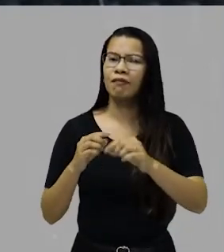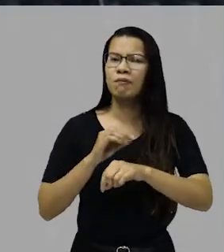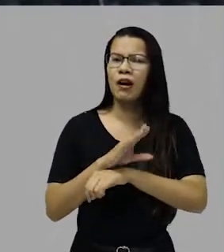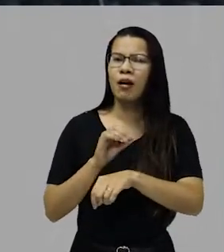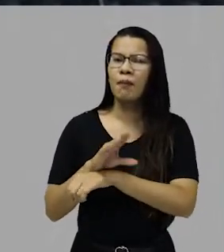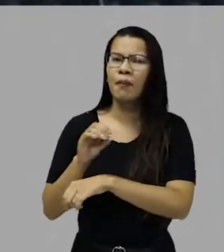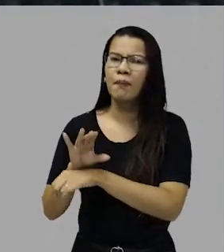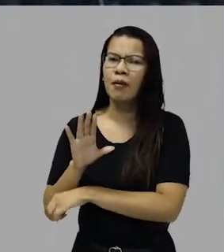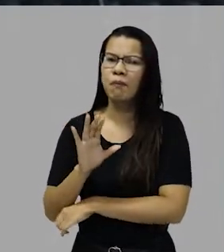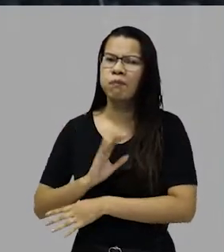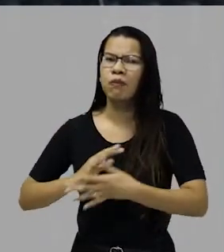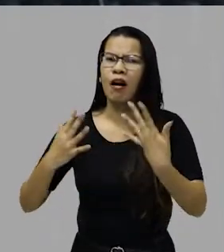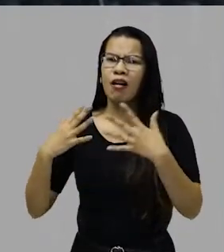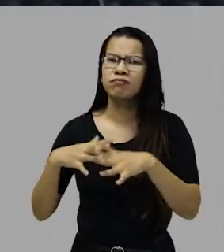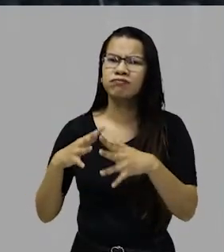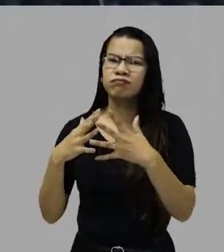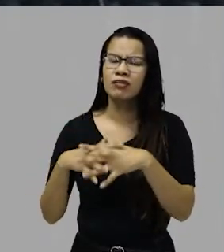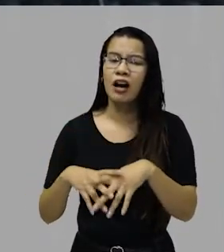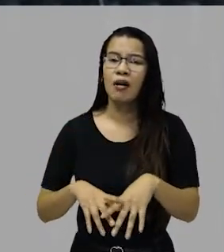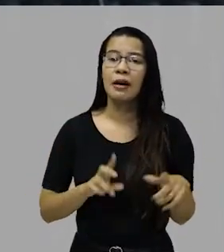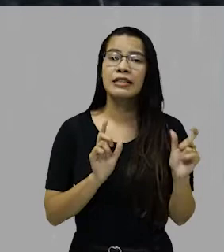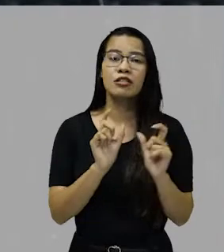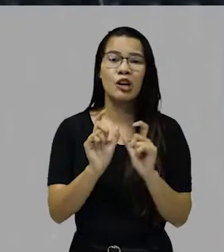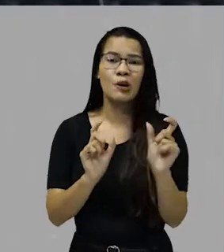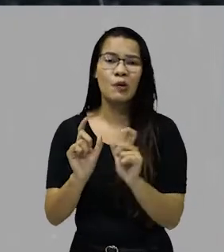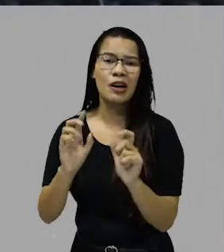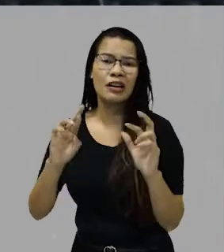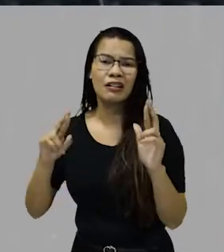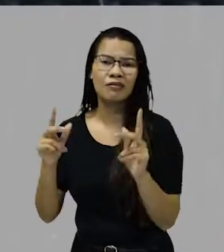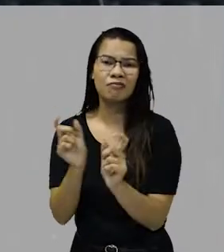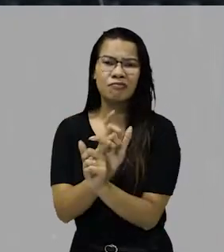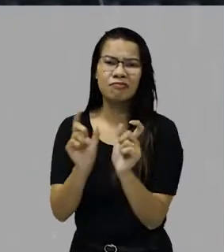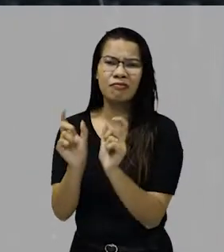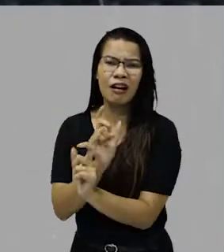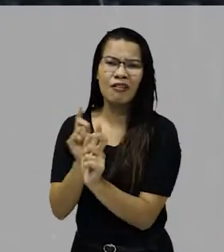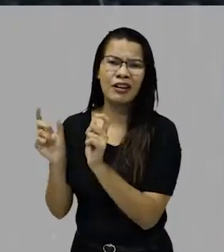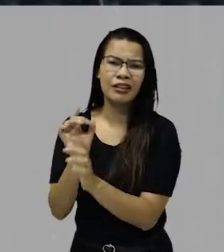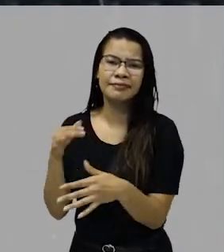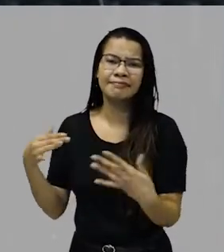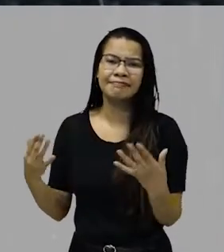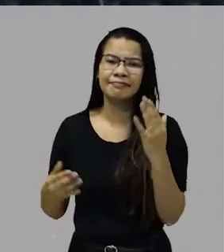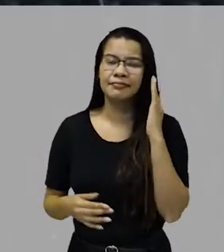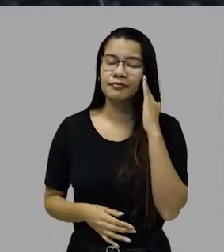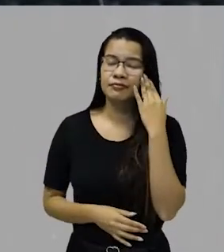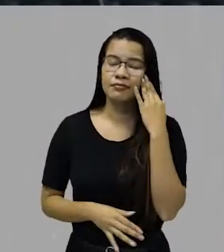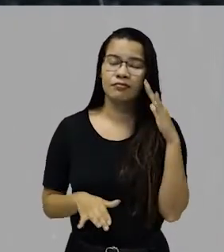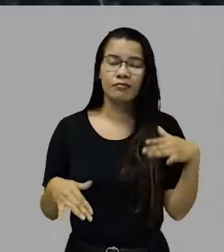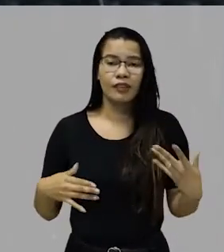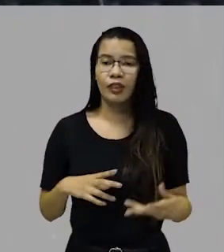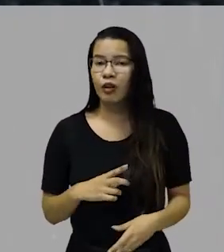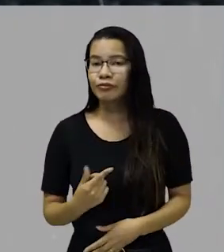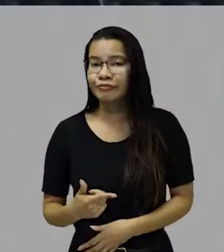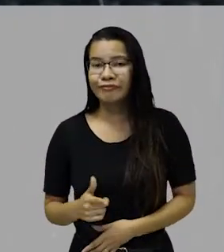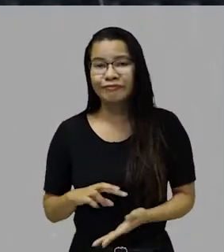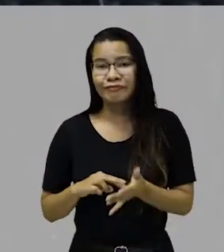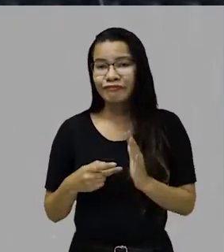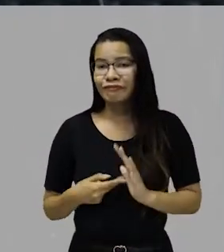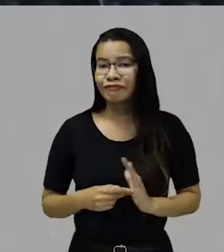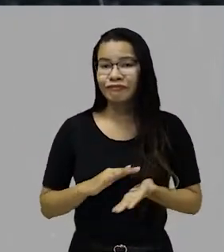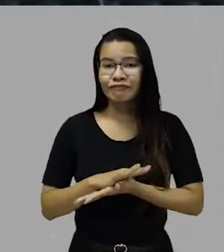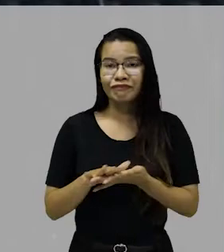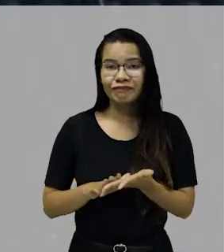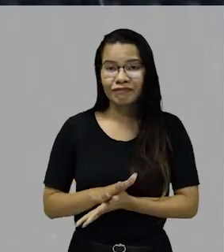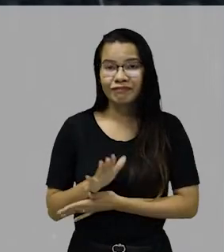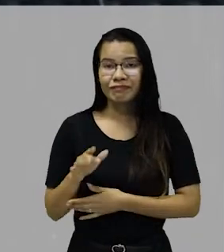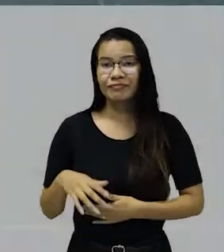jogadas numa sequência diferente do entendimento e aí não teve sentido nenhum,